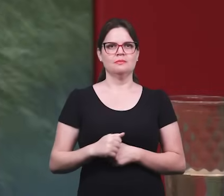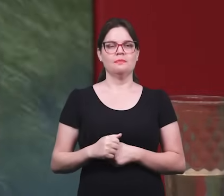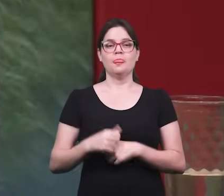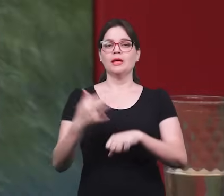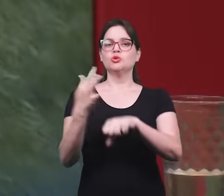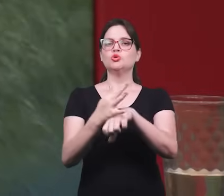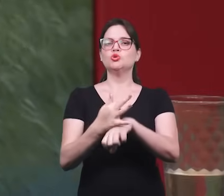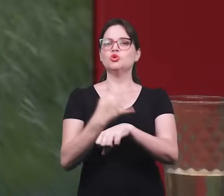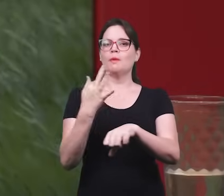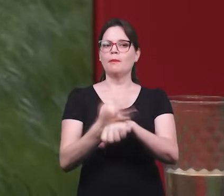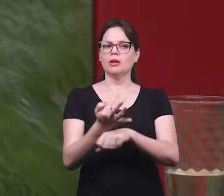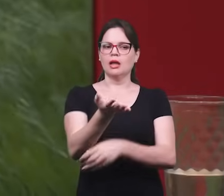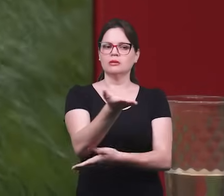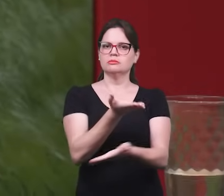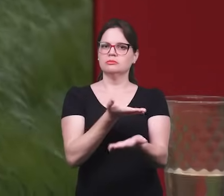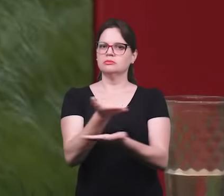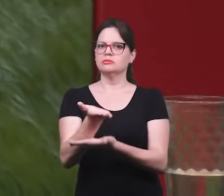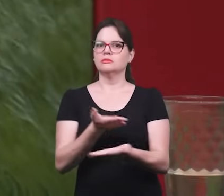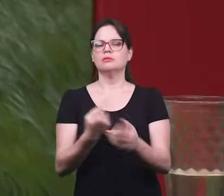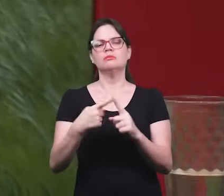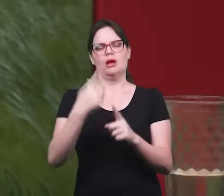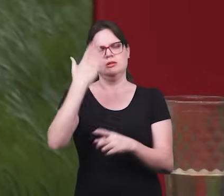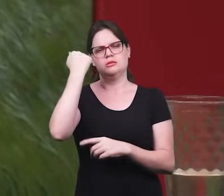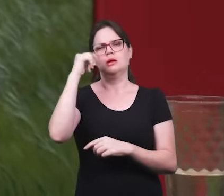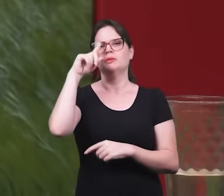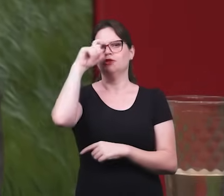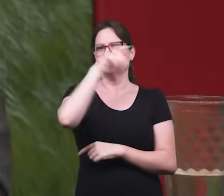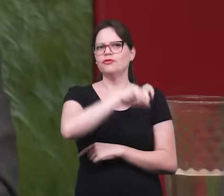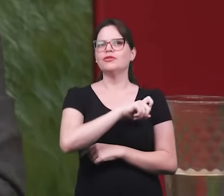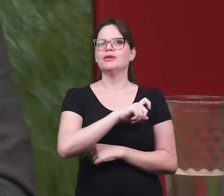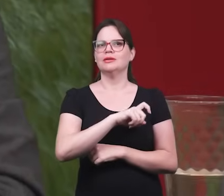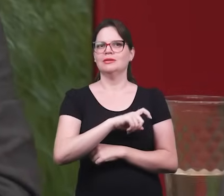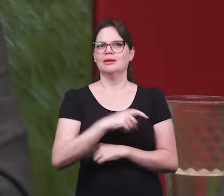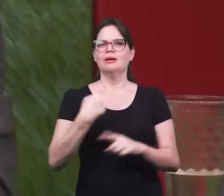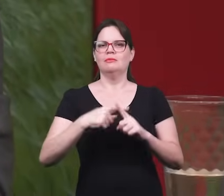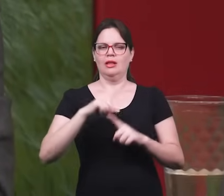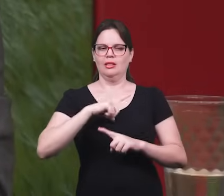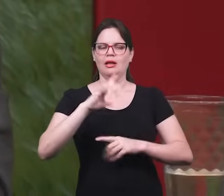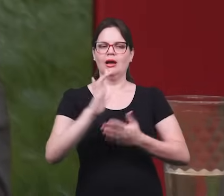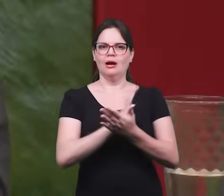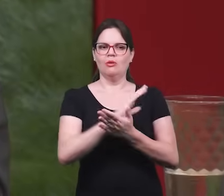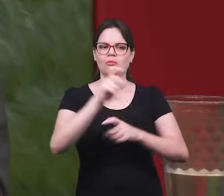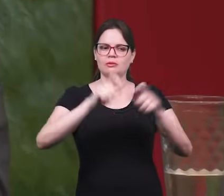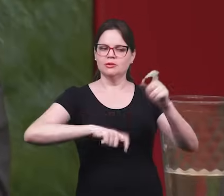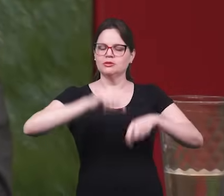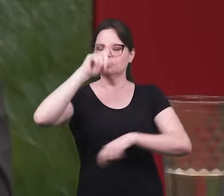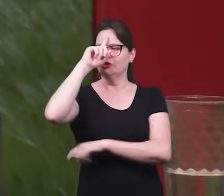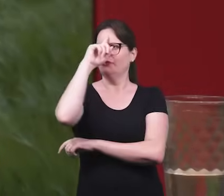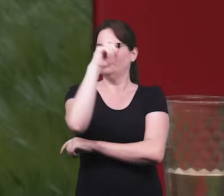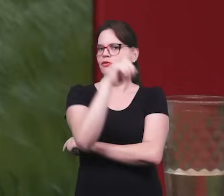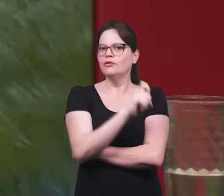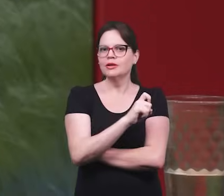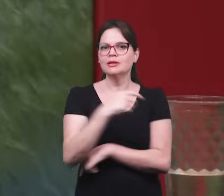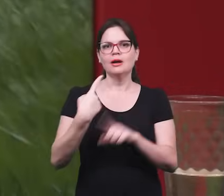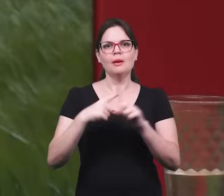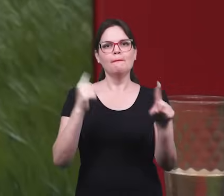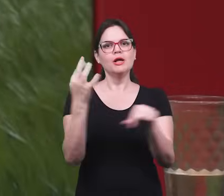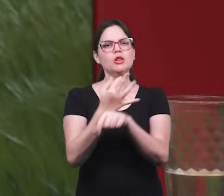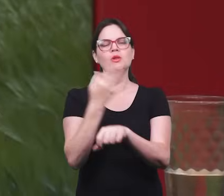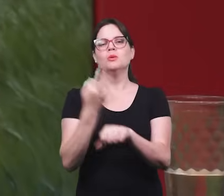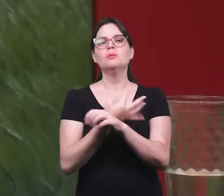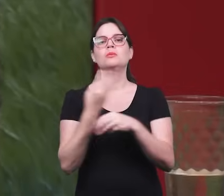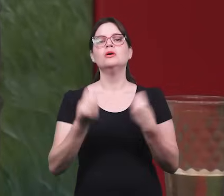suporta uns aos outros porque é difícil tá é difícil você pegar queda situação mas o senhor sabe disso mas você vai suportar de que